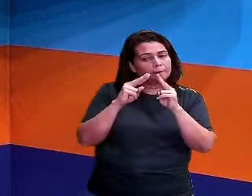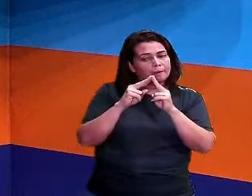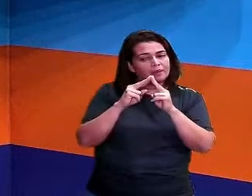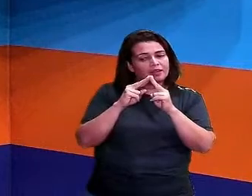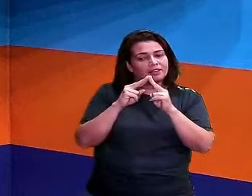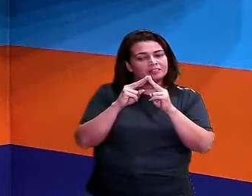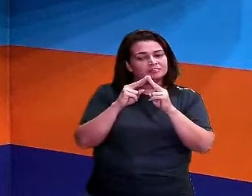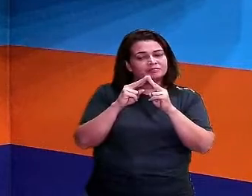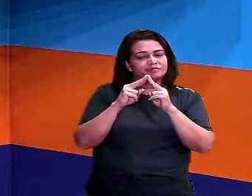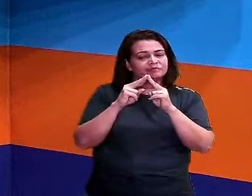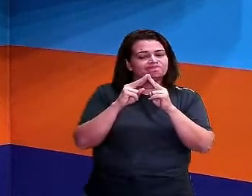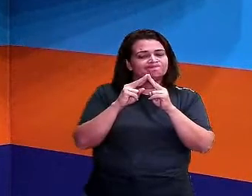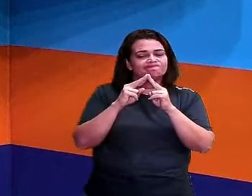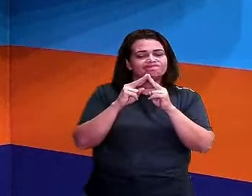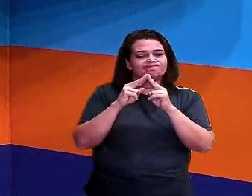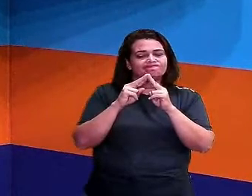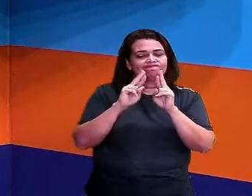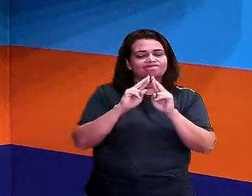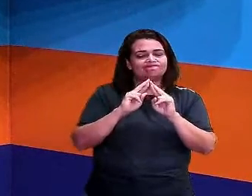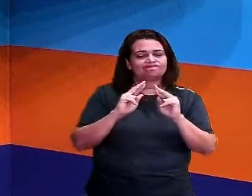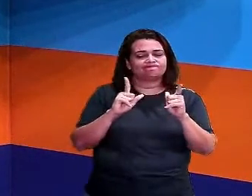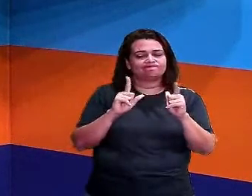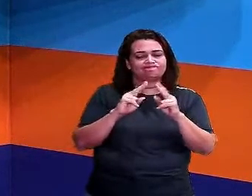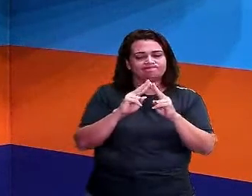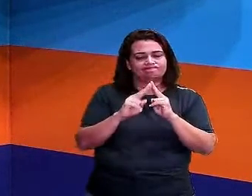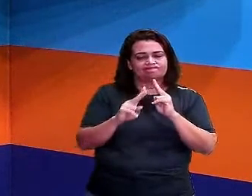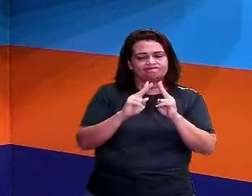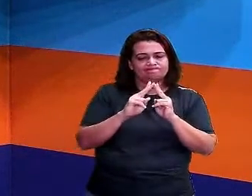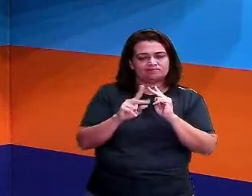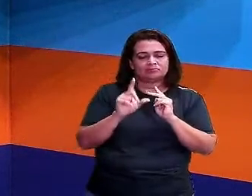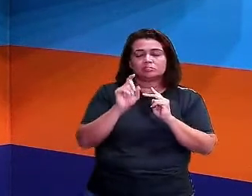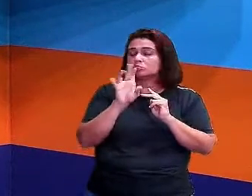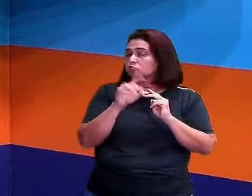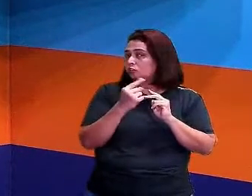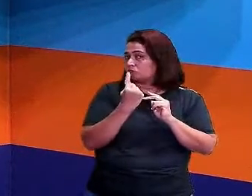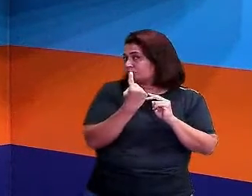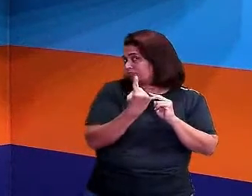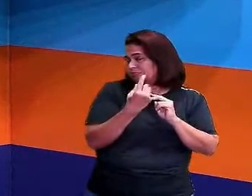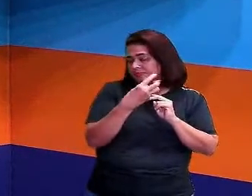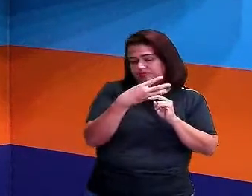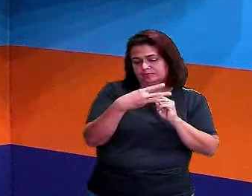não vai ser um número ímpar. Isso, muito bem. Então, só sobrou aqui pra gente